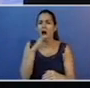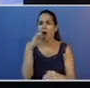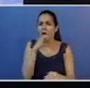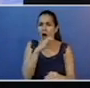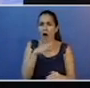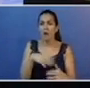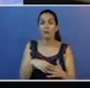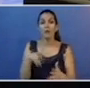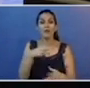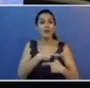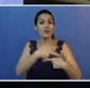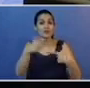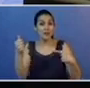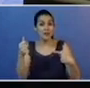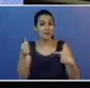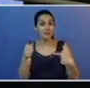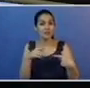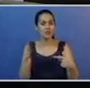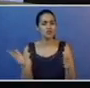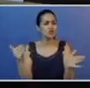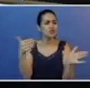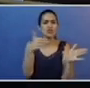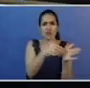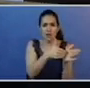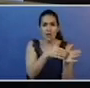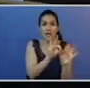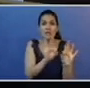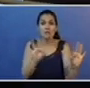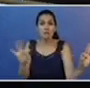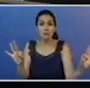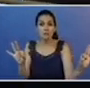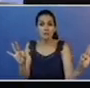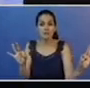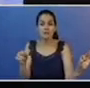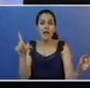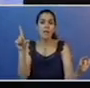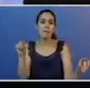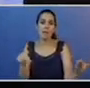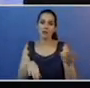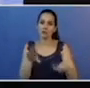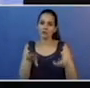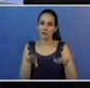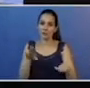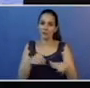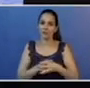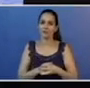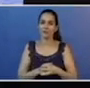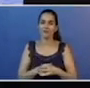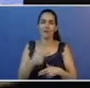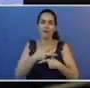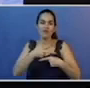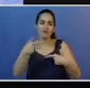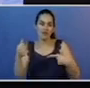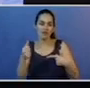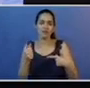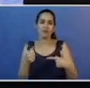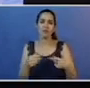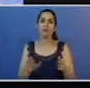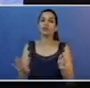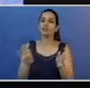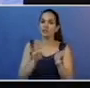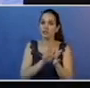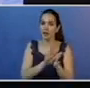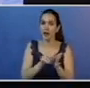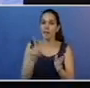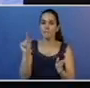e vence aquele que atingir aquela marca, aquela distância, em menor tempo possível. Então vence a prova aquele que conseguir o menor